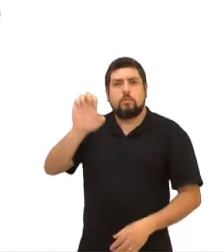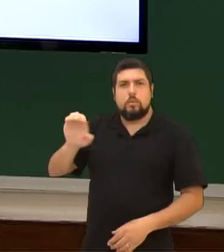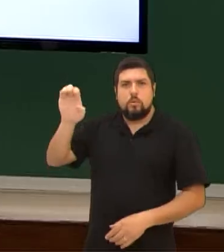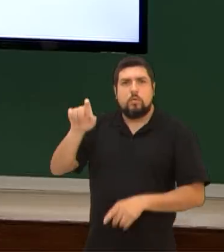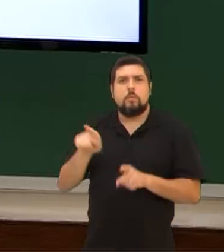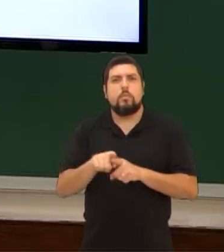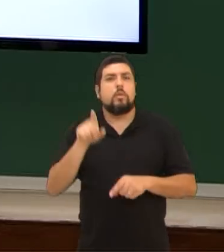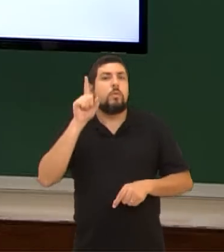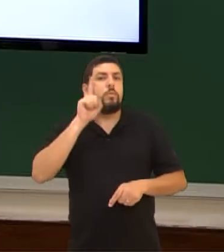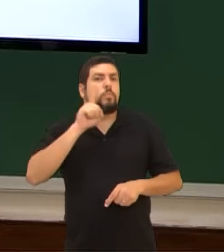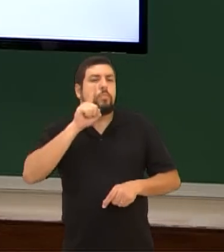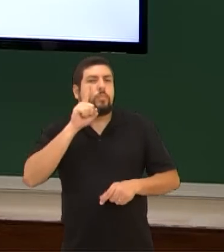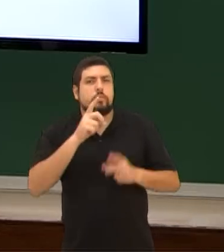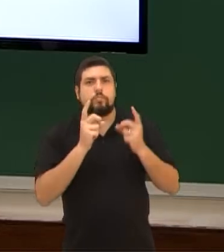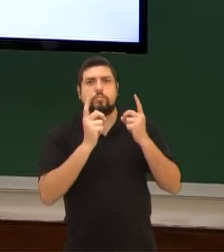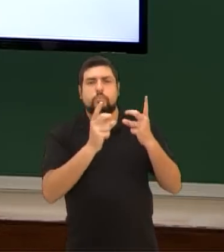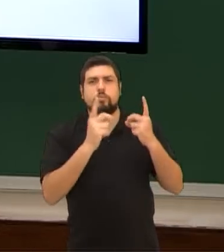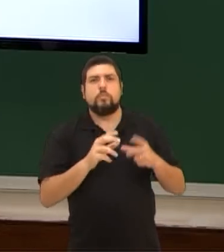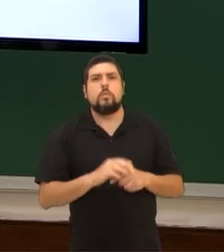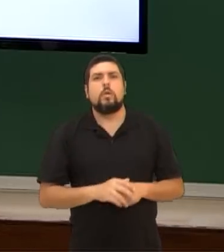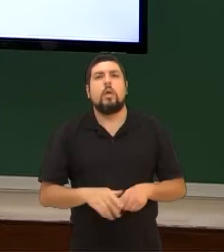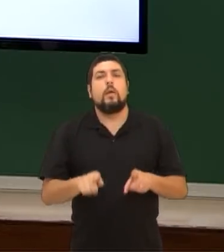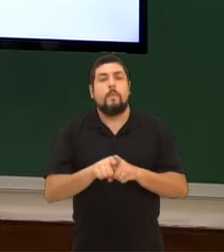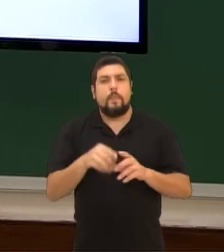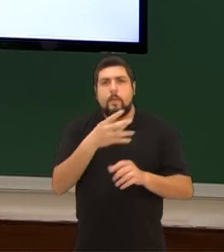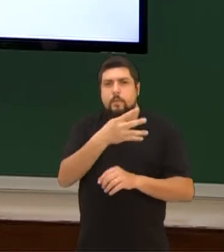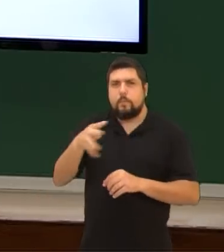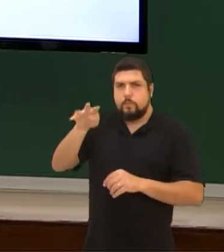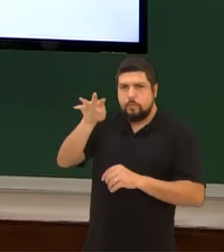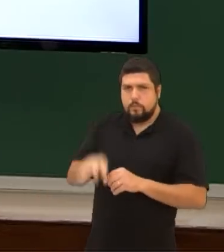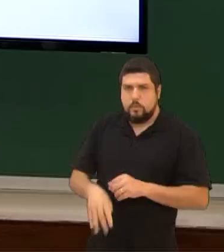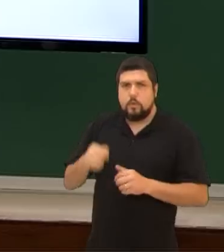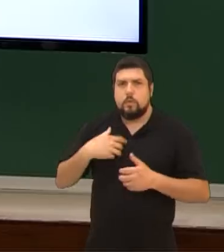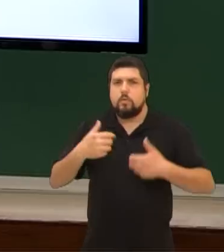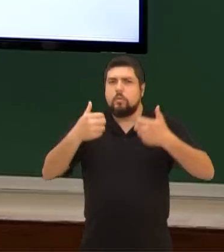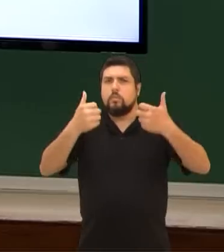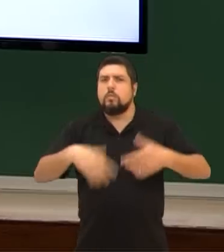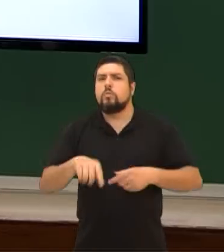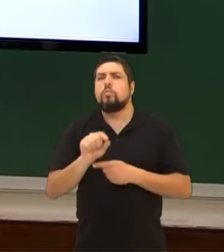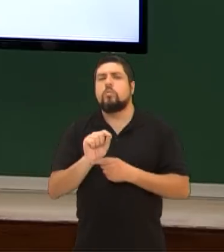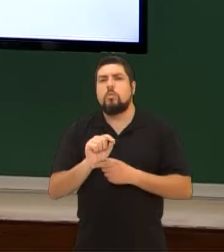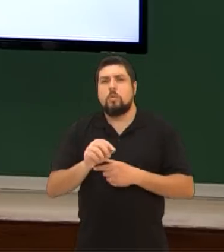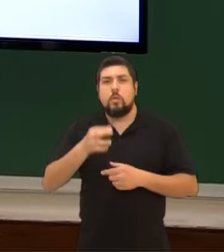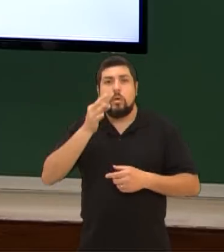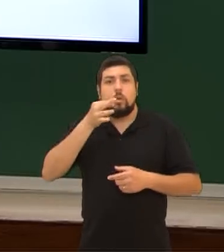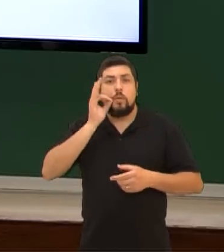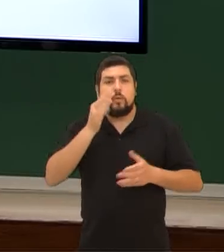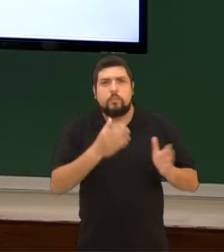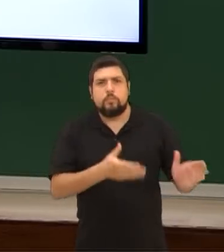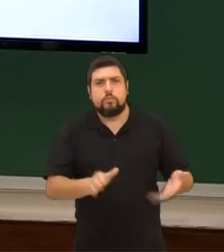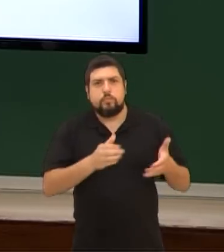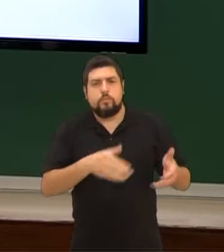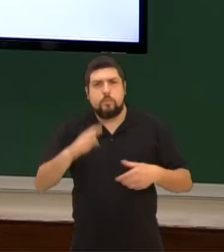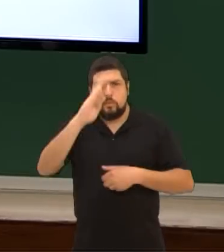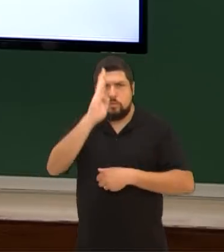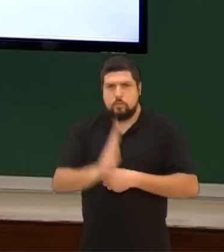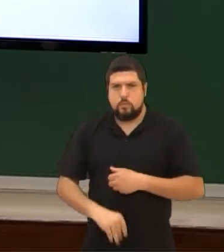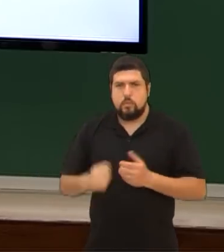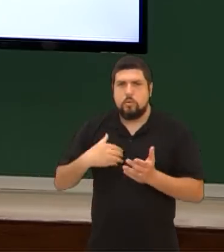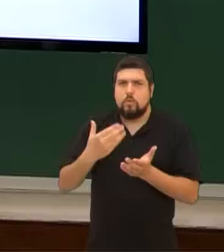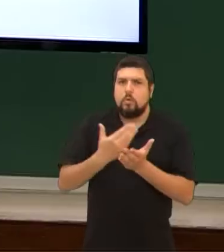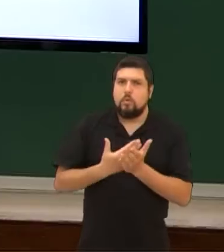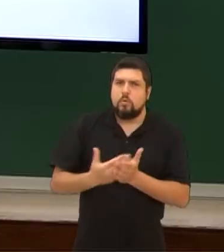nos Estados Unidos. E nós vimos pela tabela que a produção cafeeira no Brasil ela vai crescendo, né? Ela começa